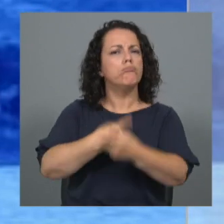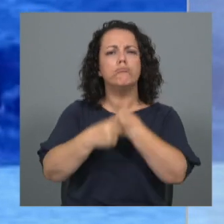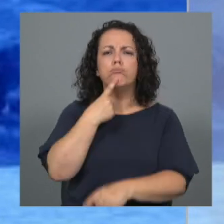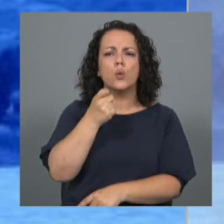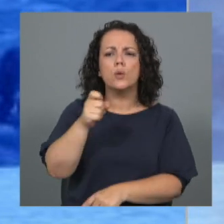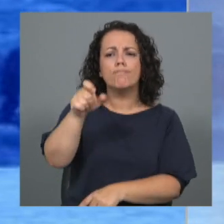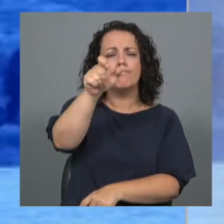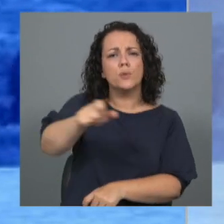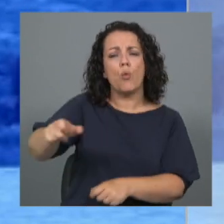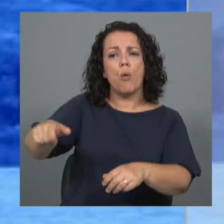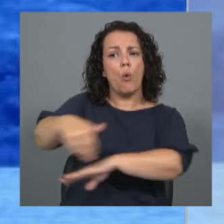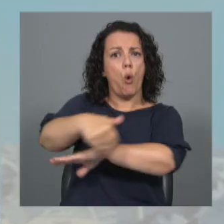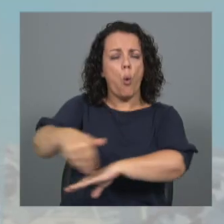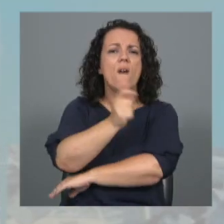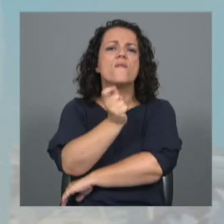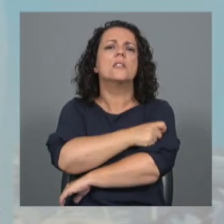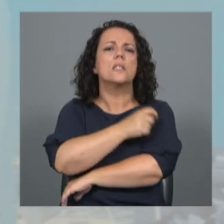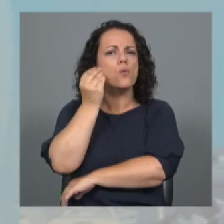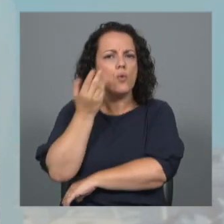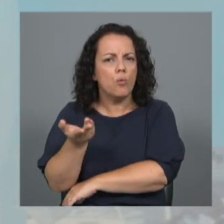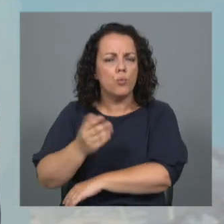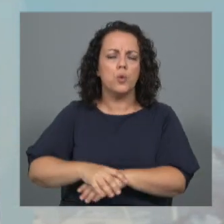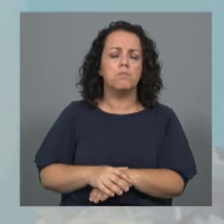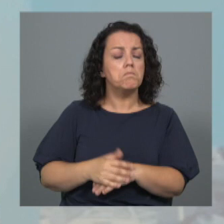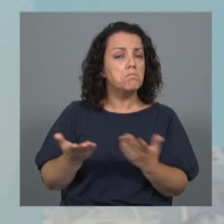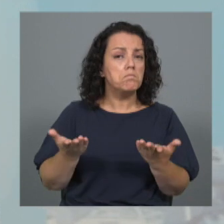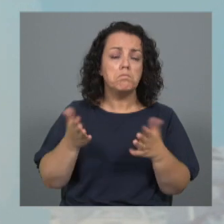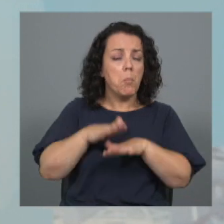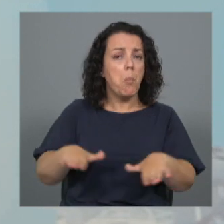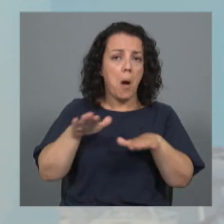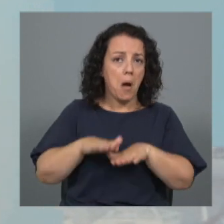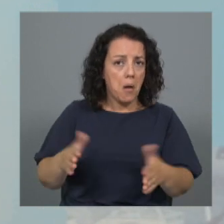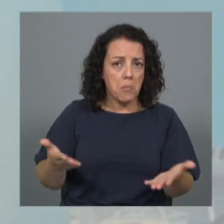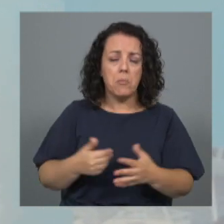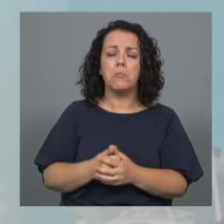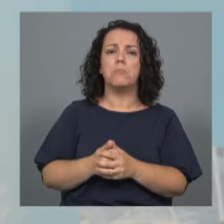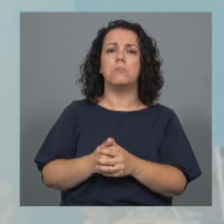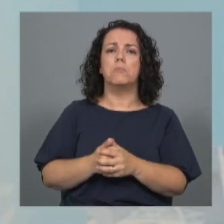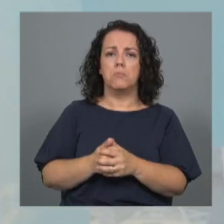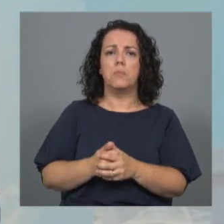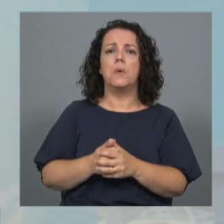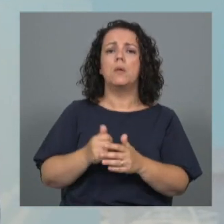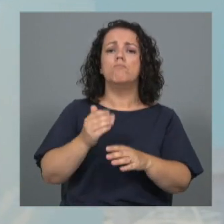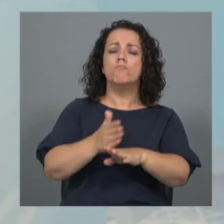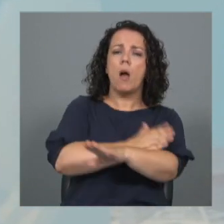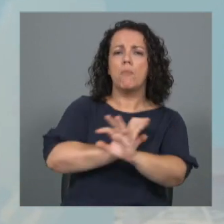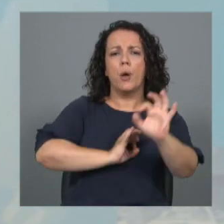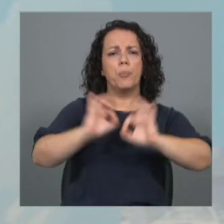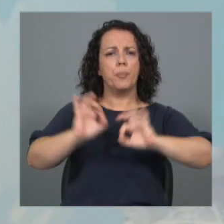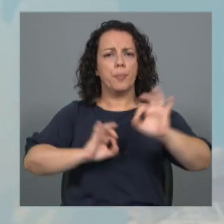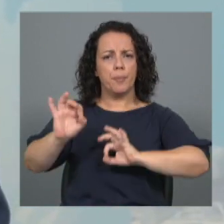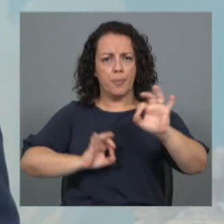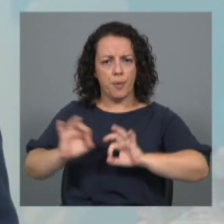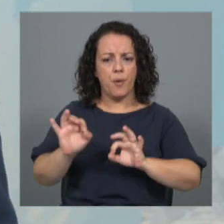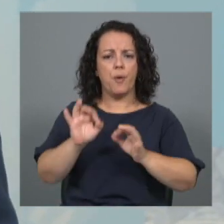sem-abrigo? Olha, eu diria que muito tranquilo. Foi uma estratégia feita à medida, em conjunto com a